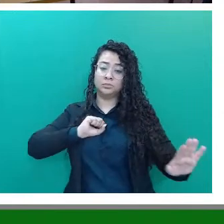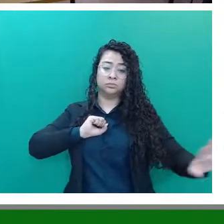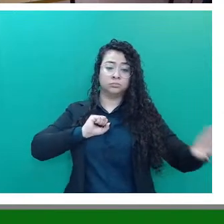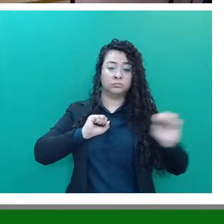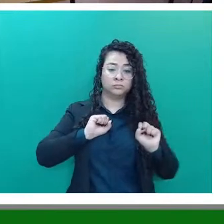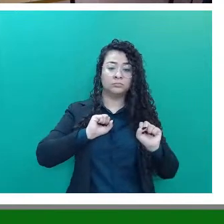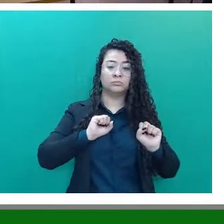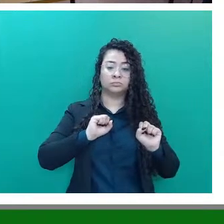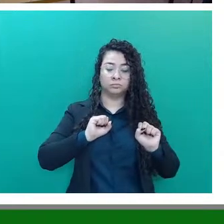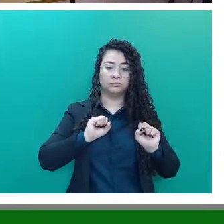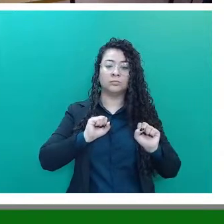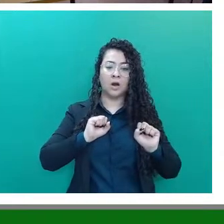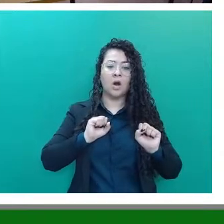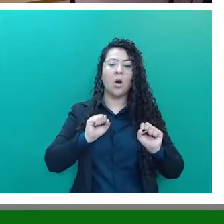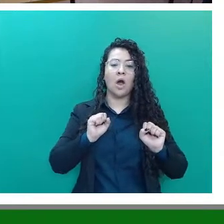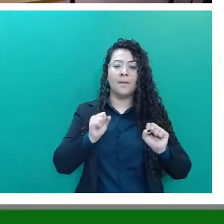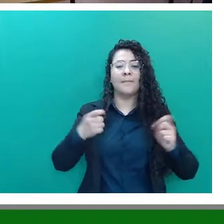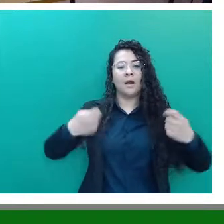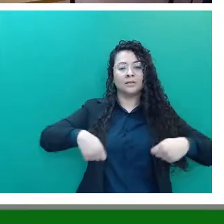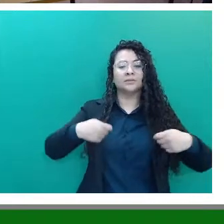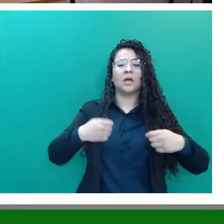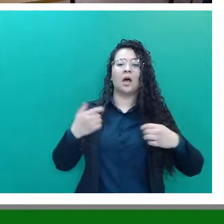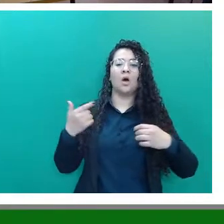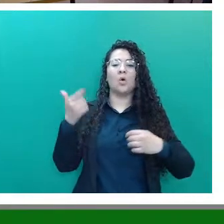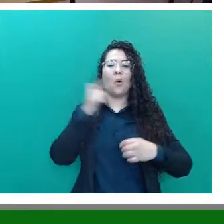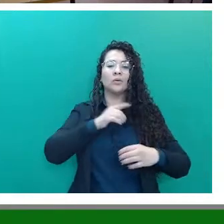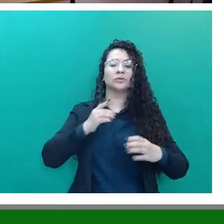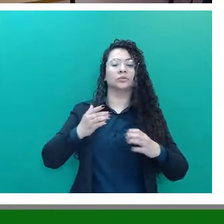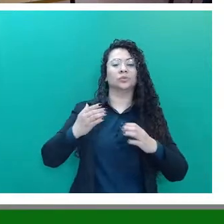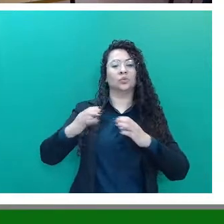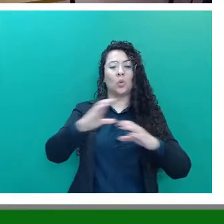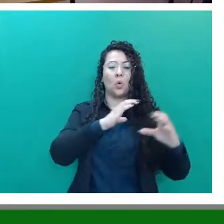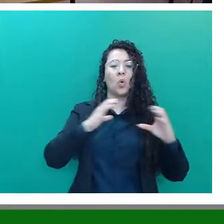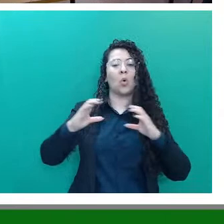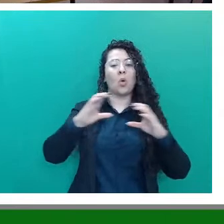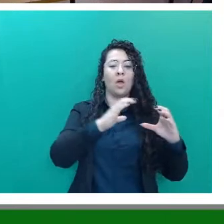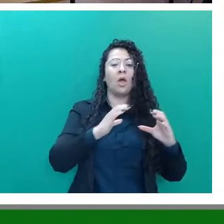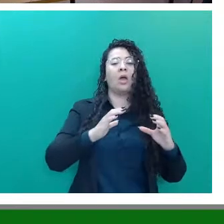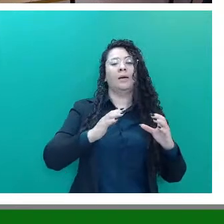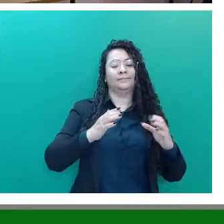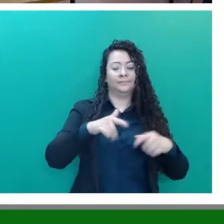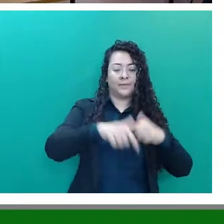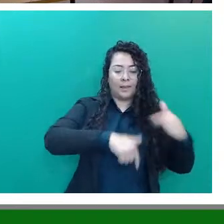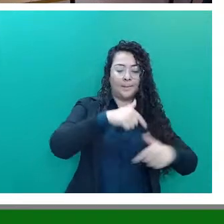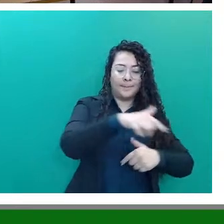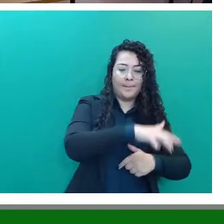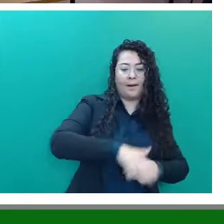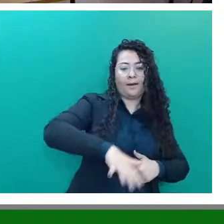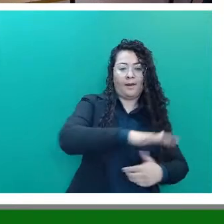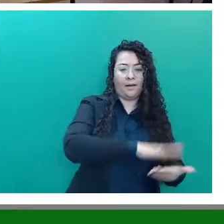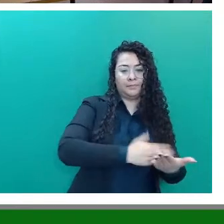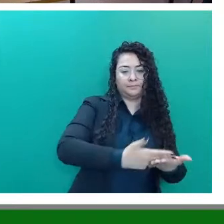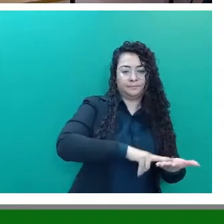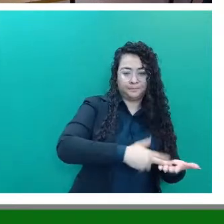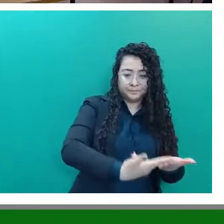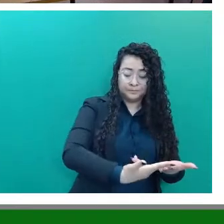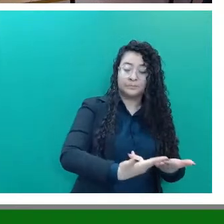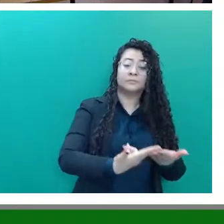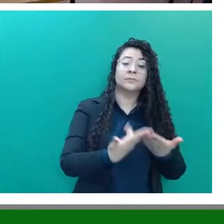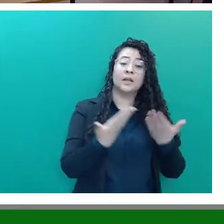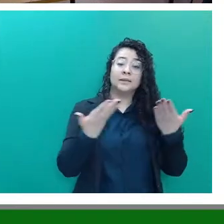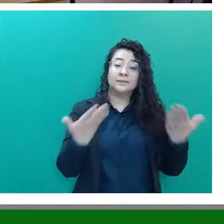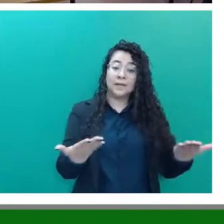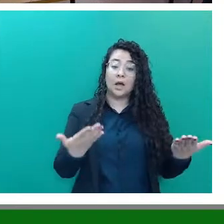da língua para a comunicação, mas sim para a interpretação e tradução. Portanto, estima-se que o ensino